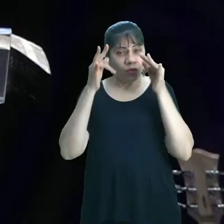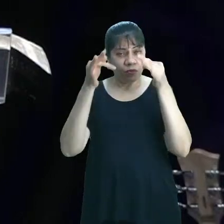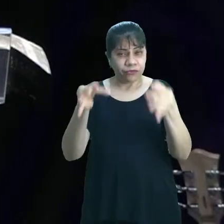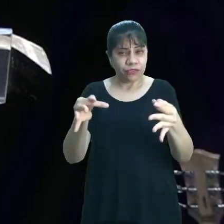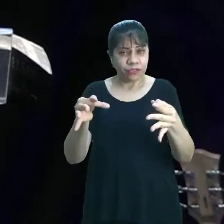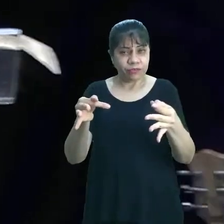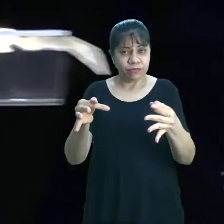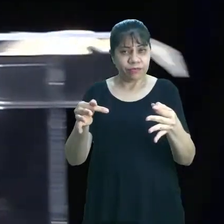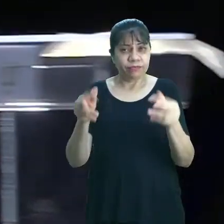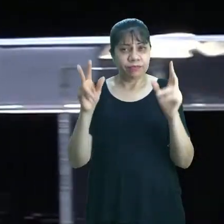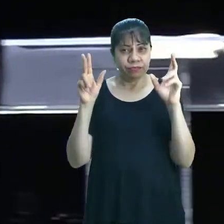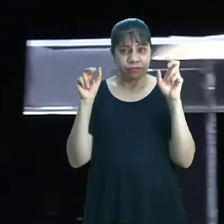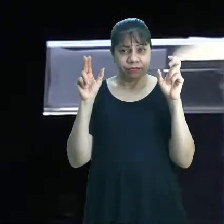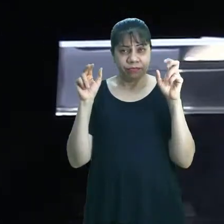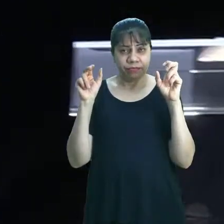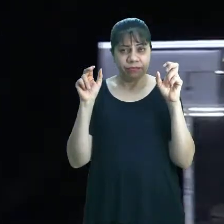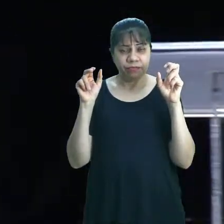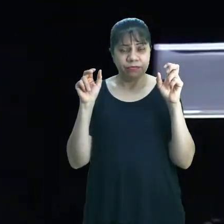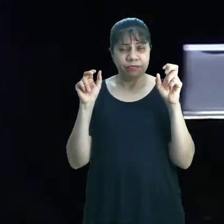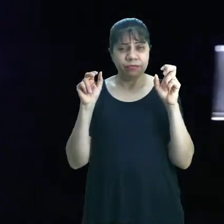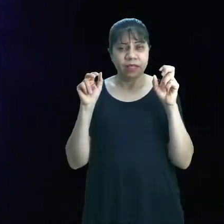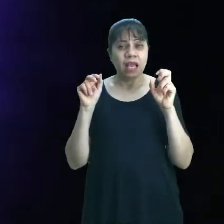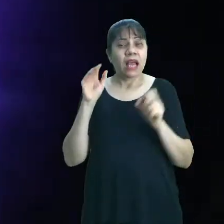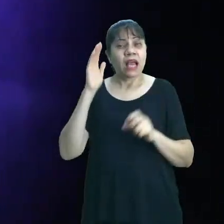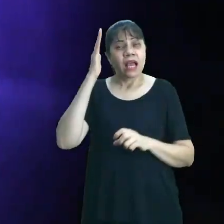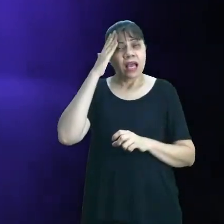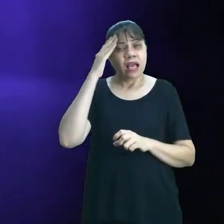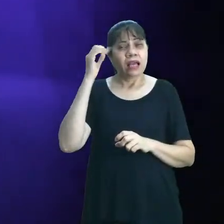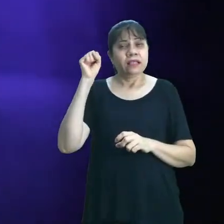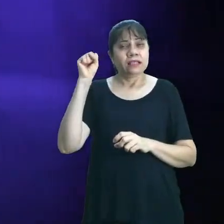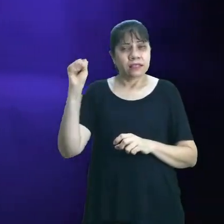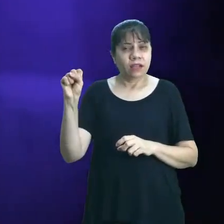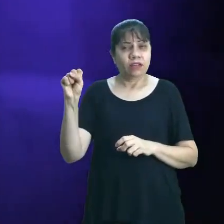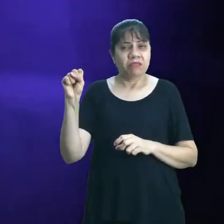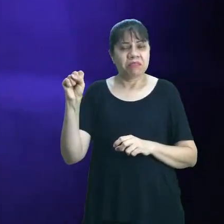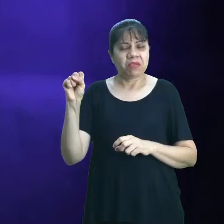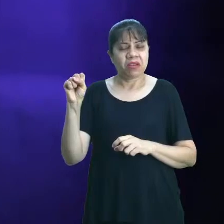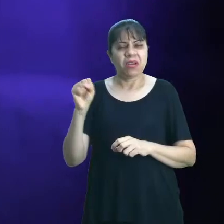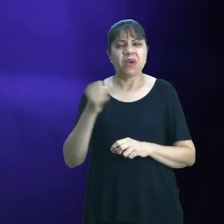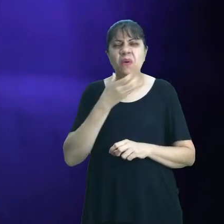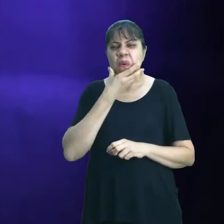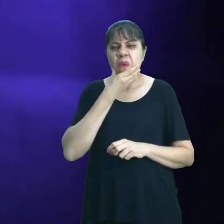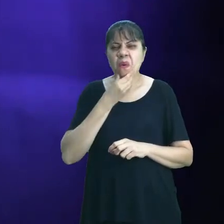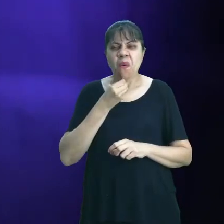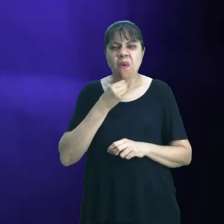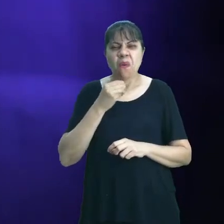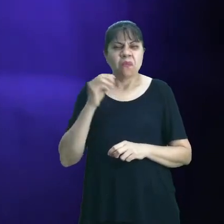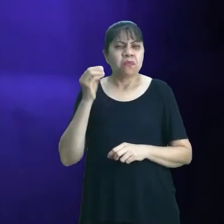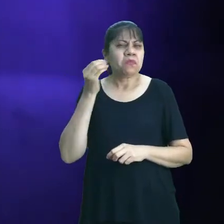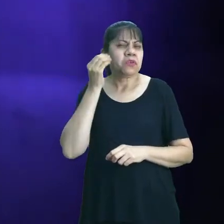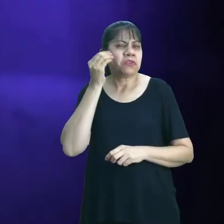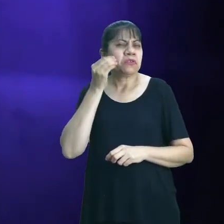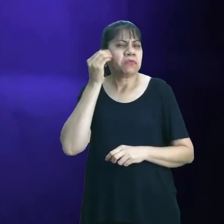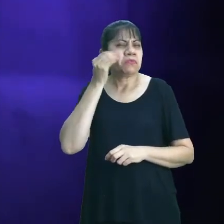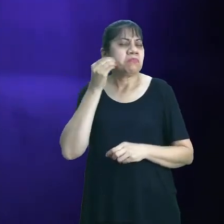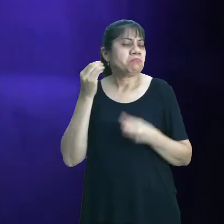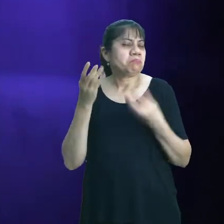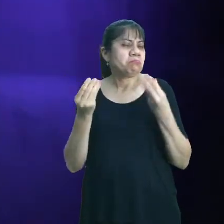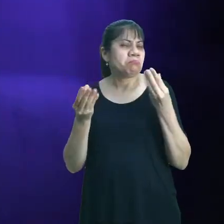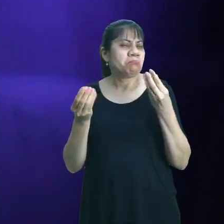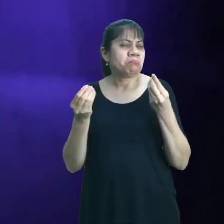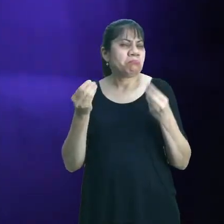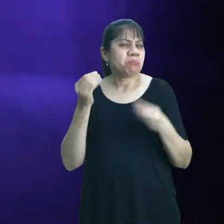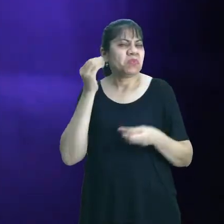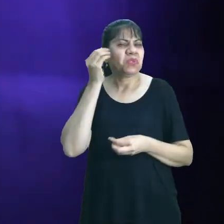E Salomão foi um homem que experimentou de tudo. Salomão tinha tudo o que